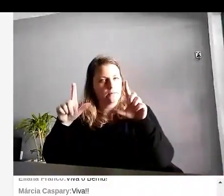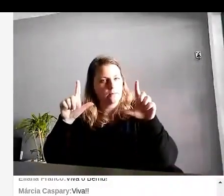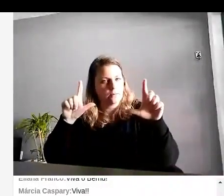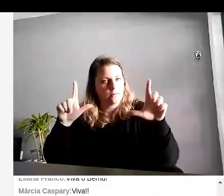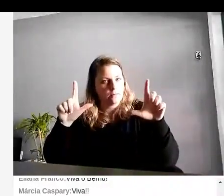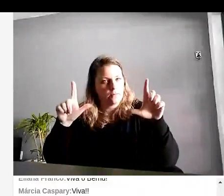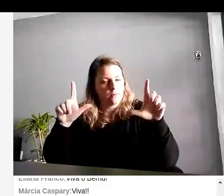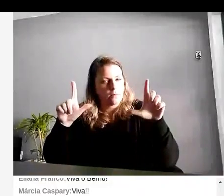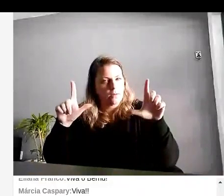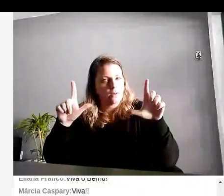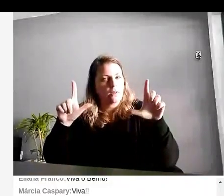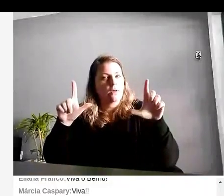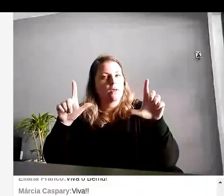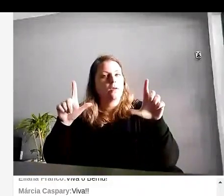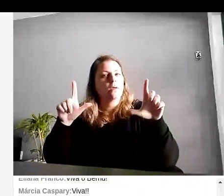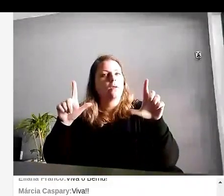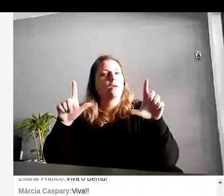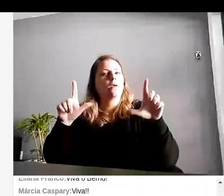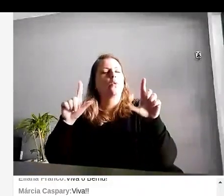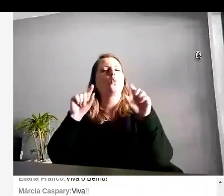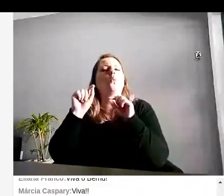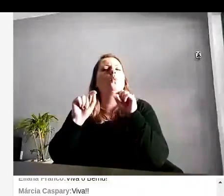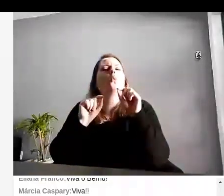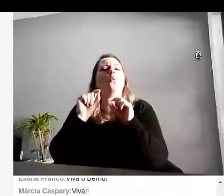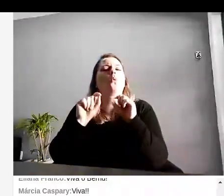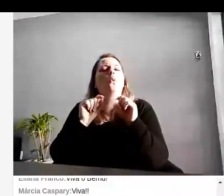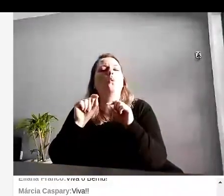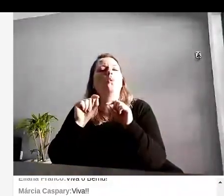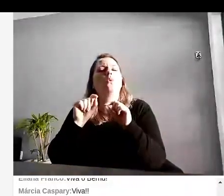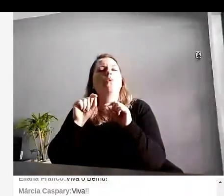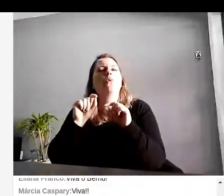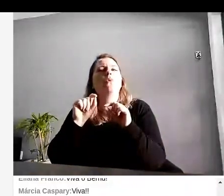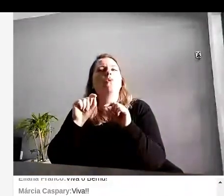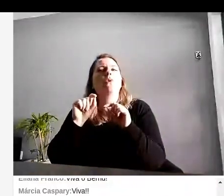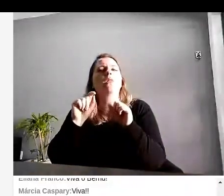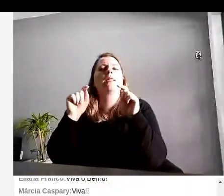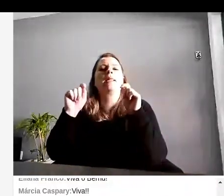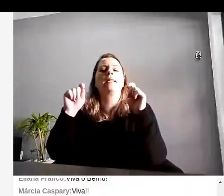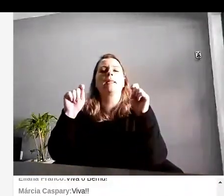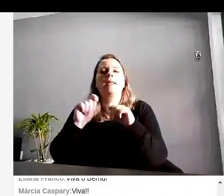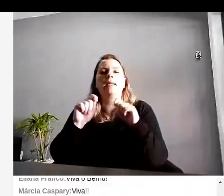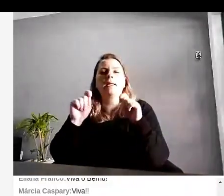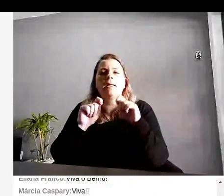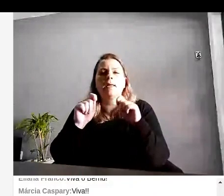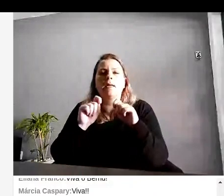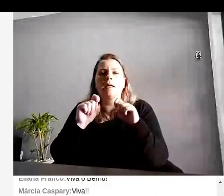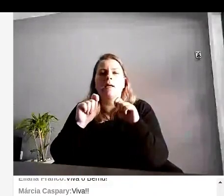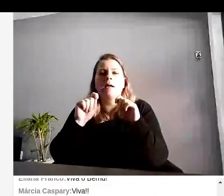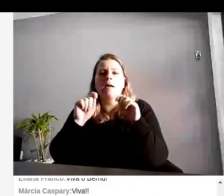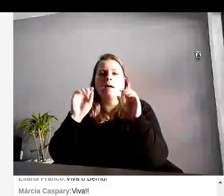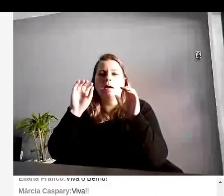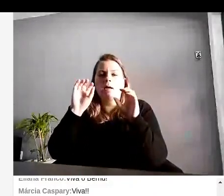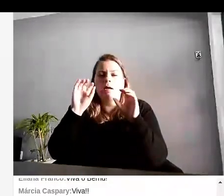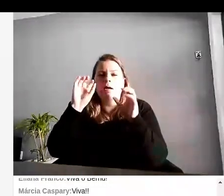é que se resolve visualmente para quem tem baixa